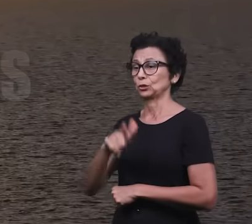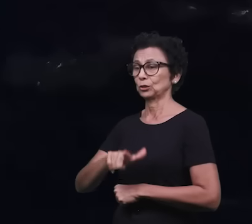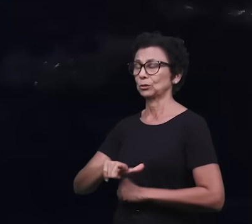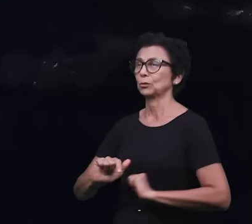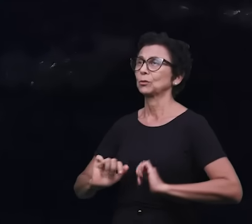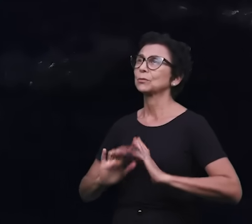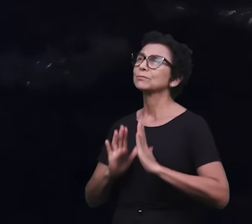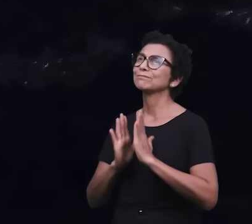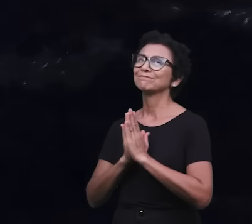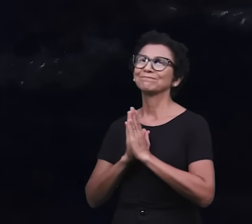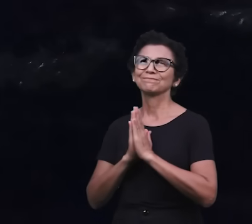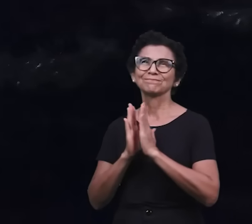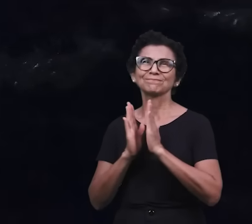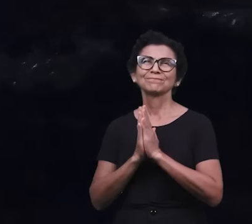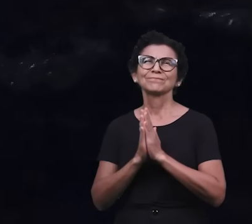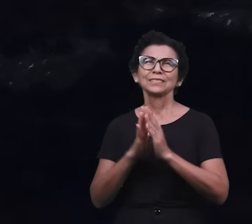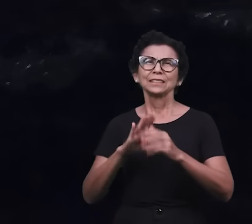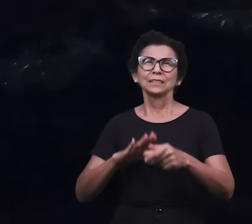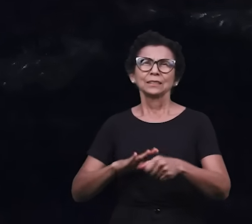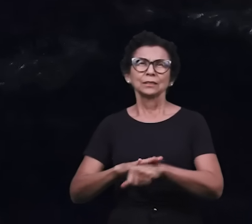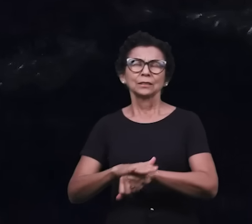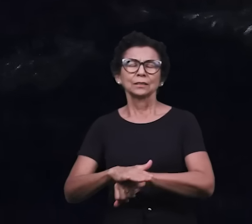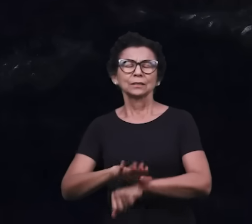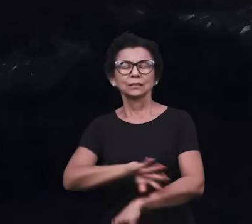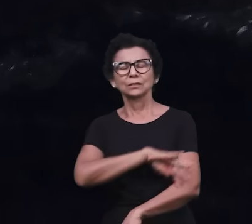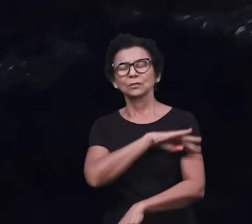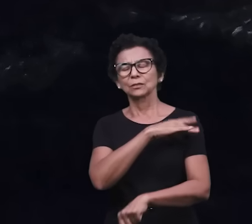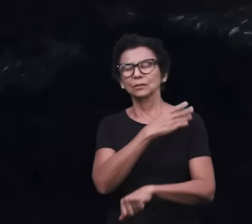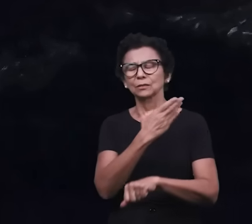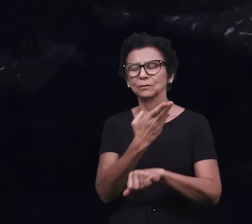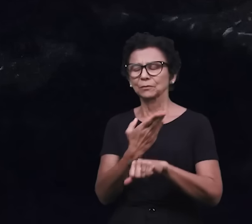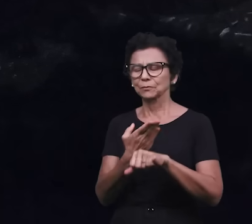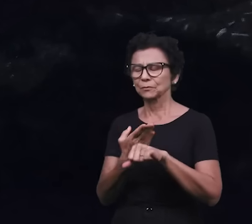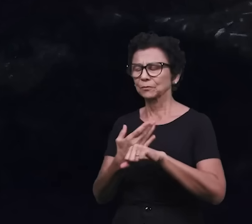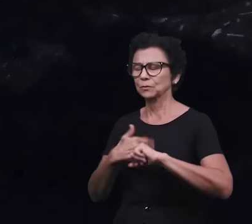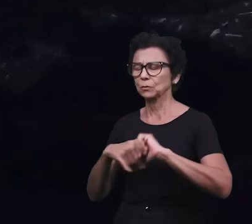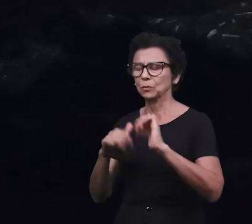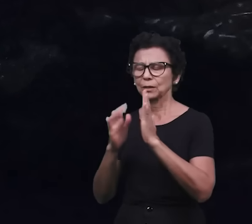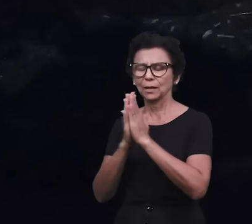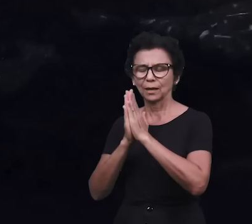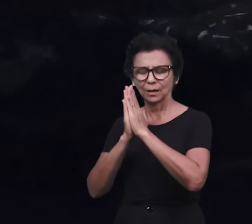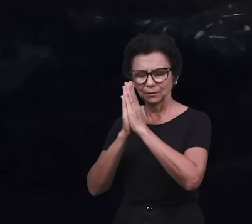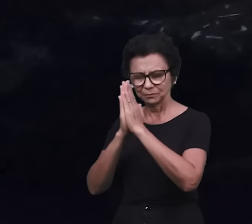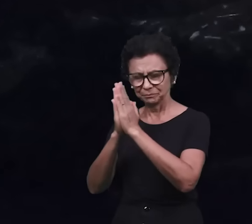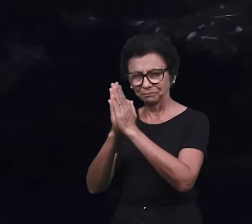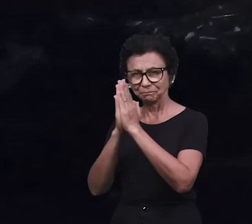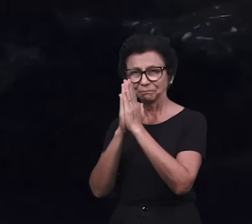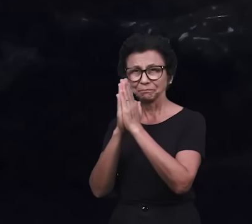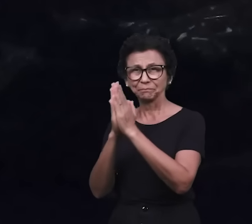voz, em longas noites eu a Ti